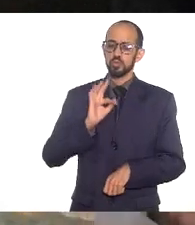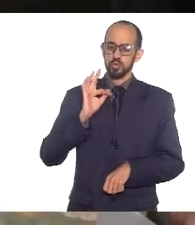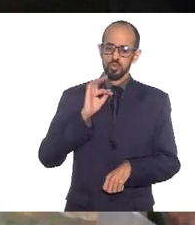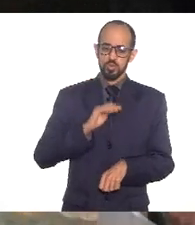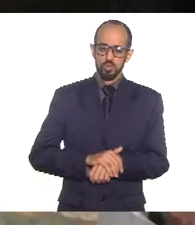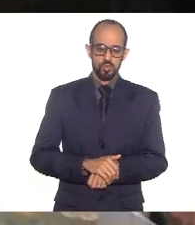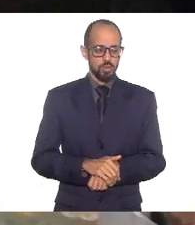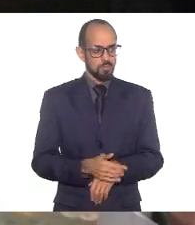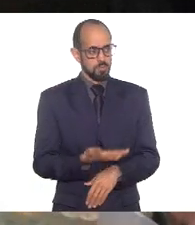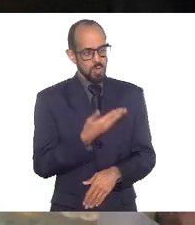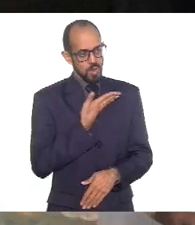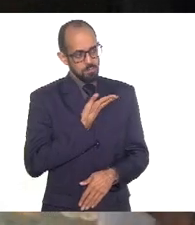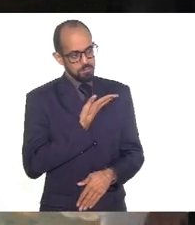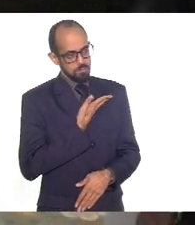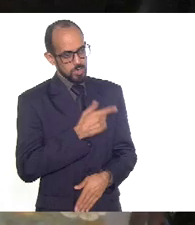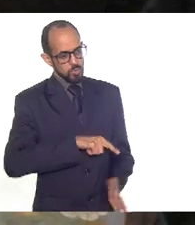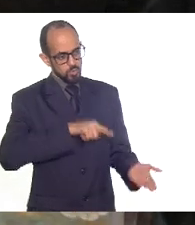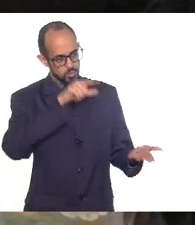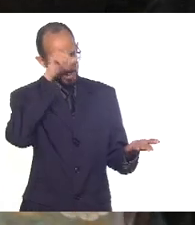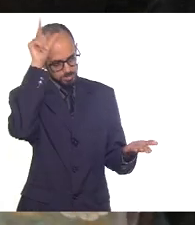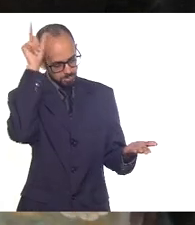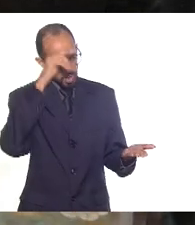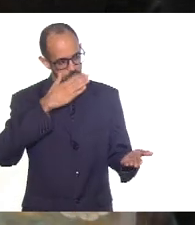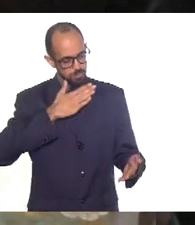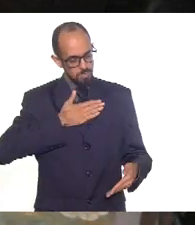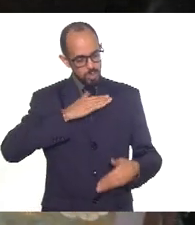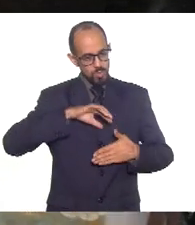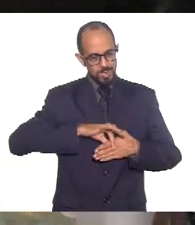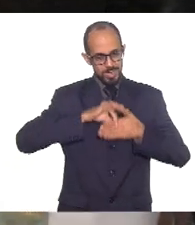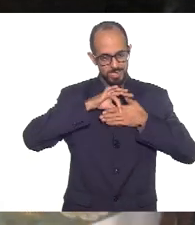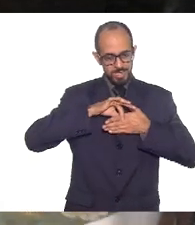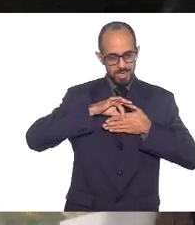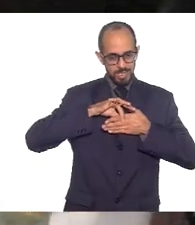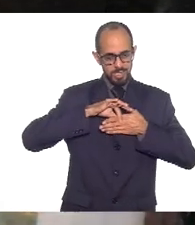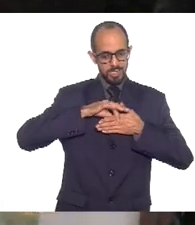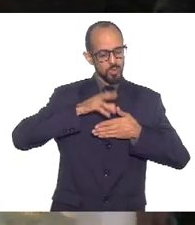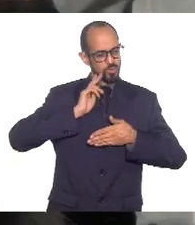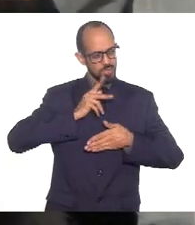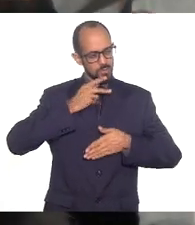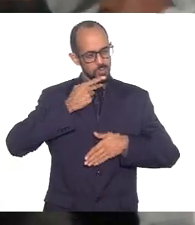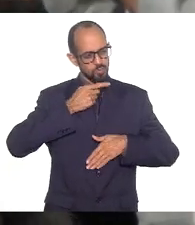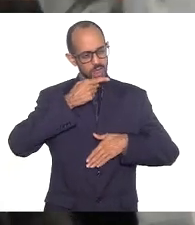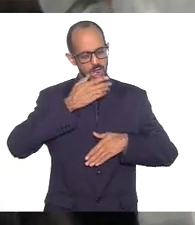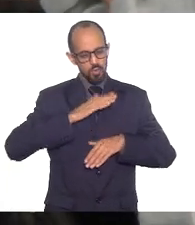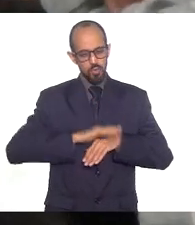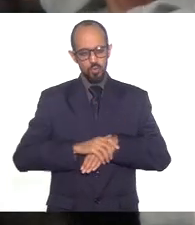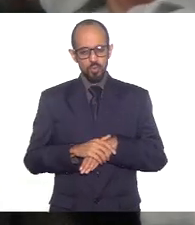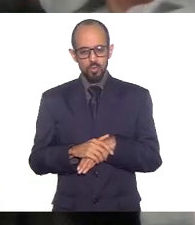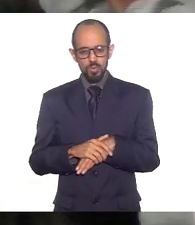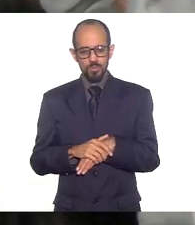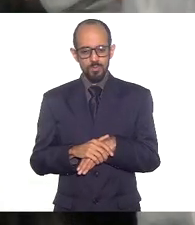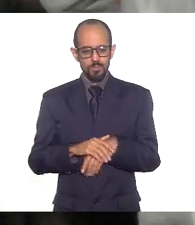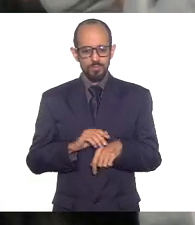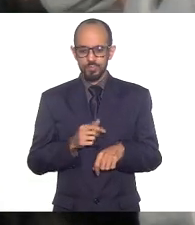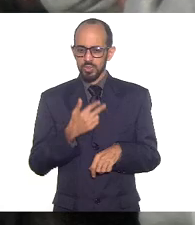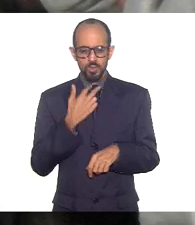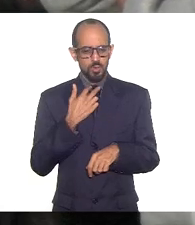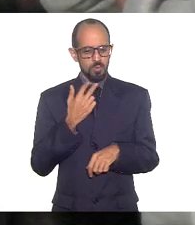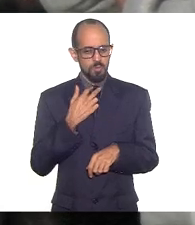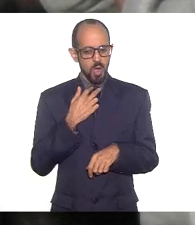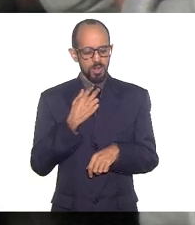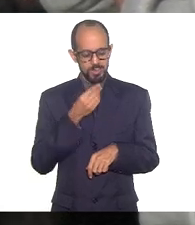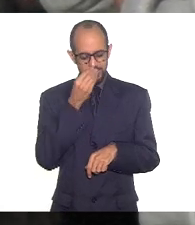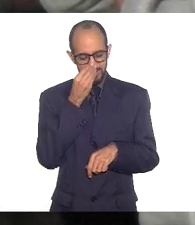meu querido amigo dos povos meu de cano meu líder né como eu sempre chamo a gente não podia deixar essa